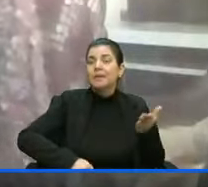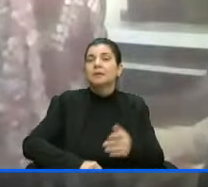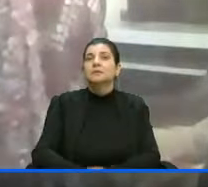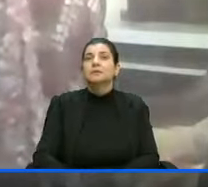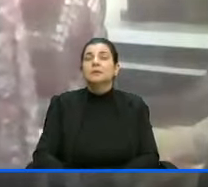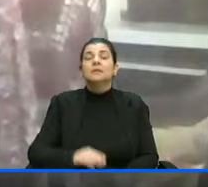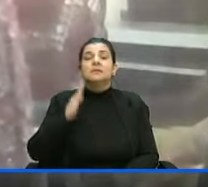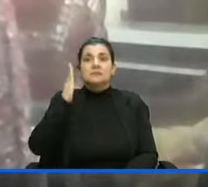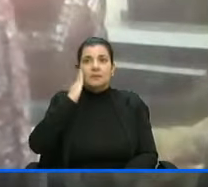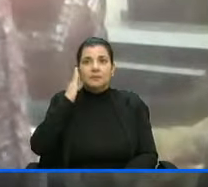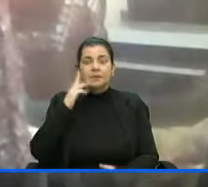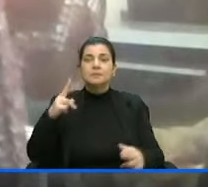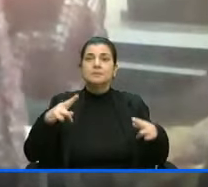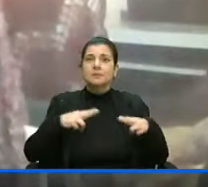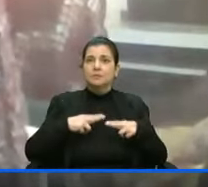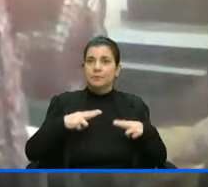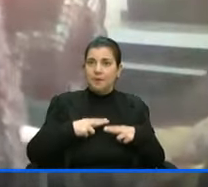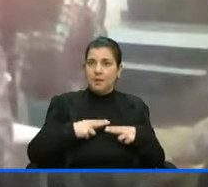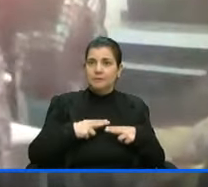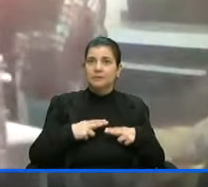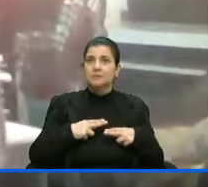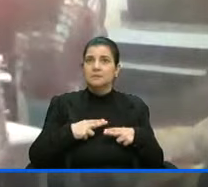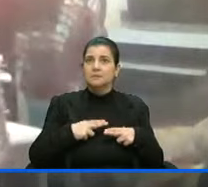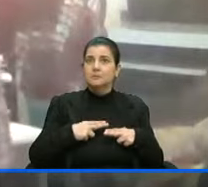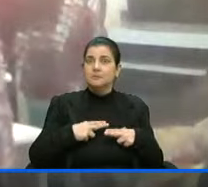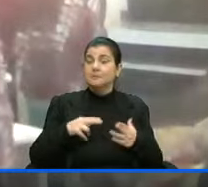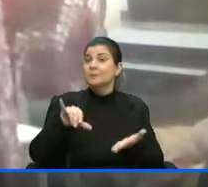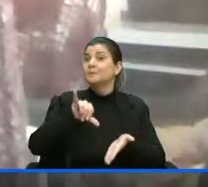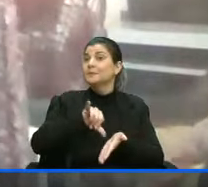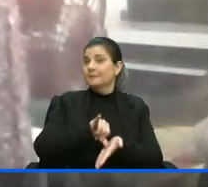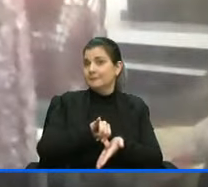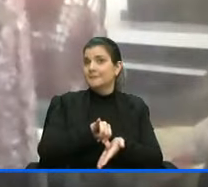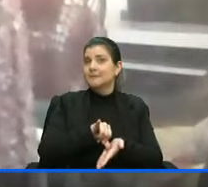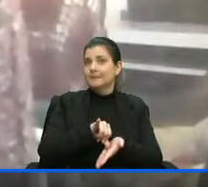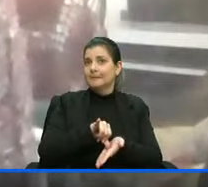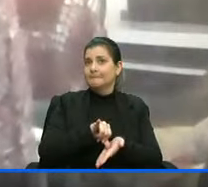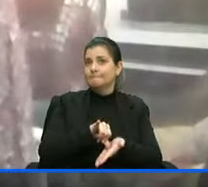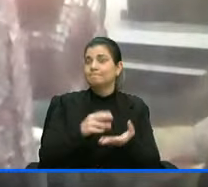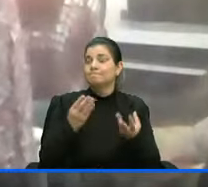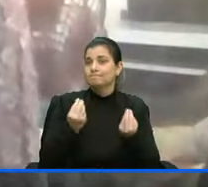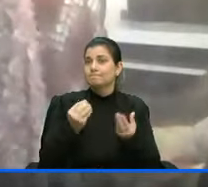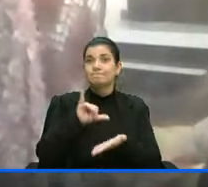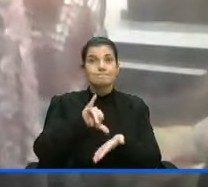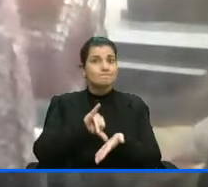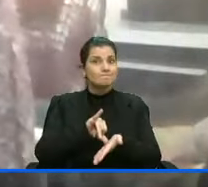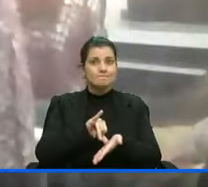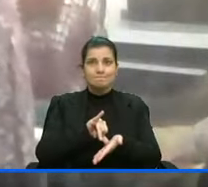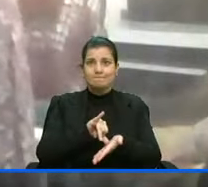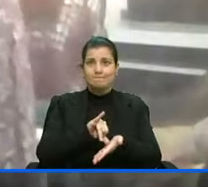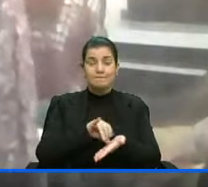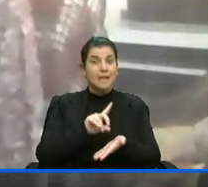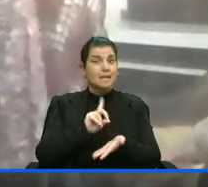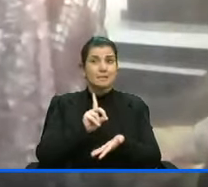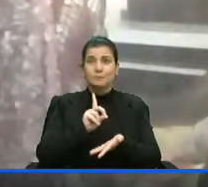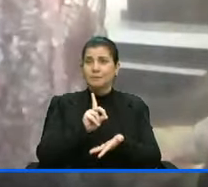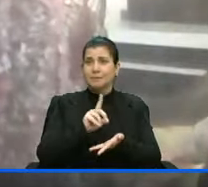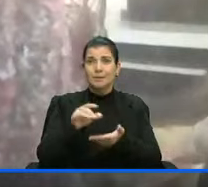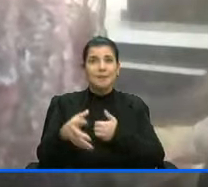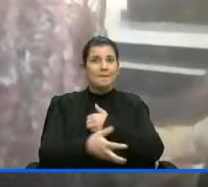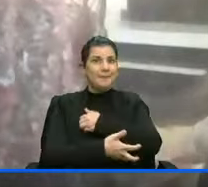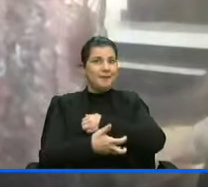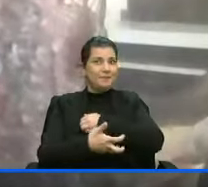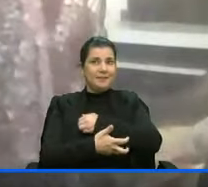que as privadas, que não são as comunitárias, elas são centralizadas. Elas são bastante centralizadas, elas não estão na periferia como estão